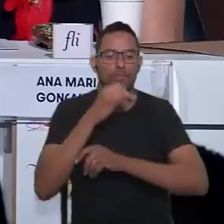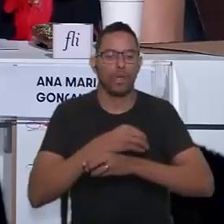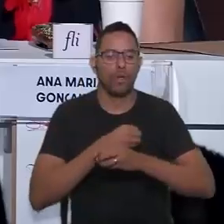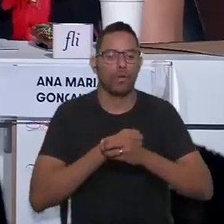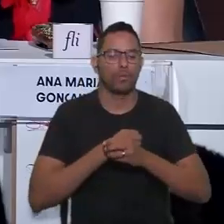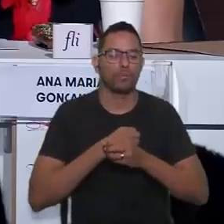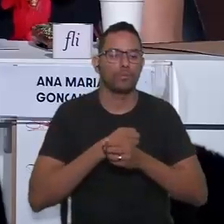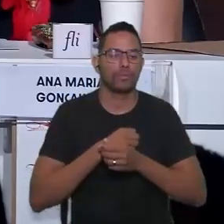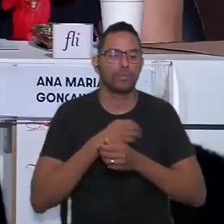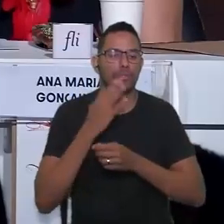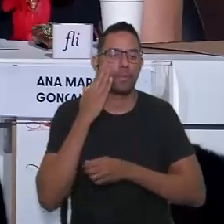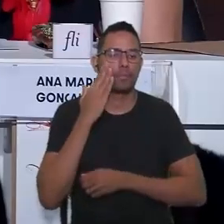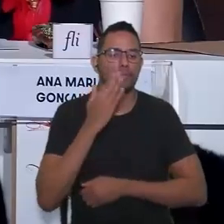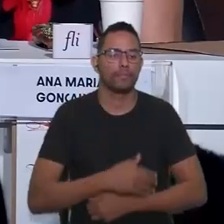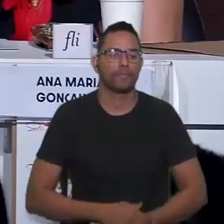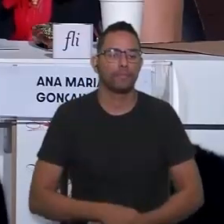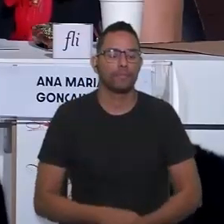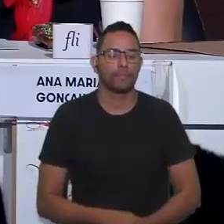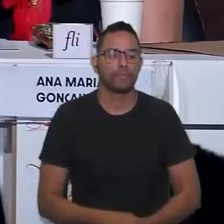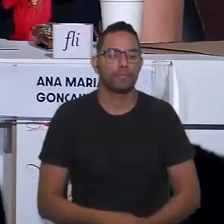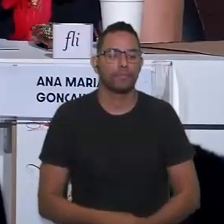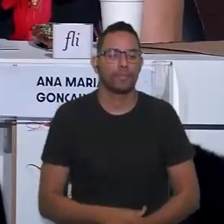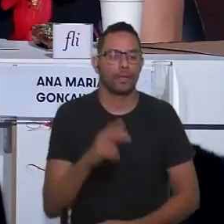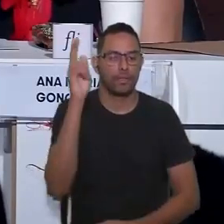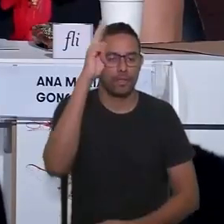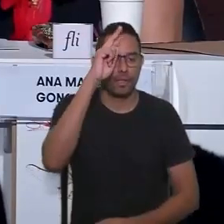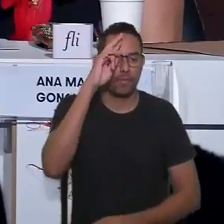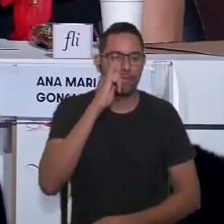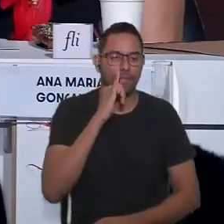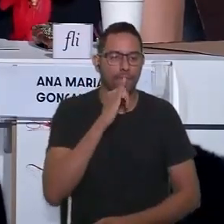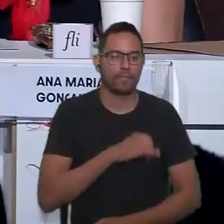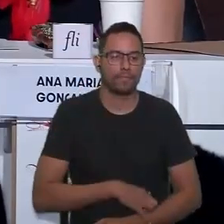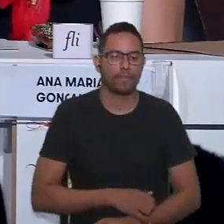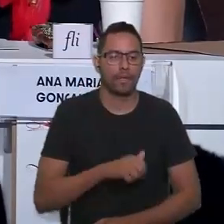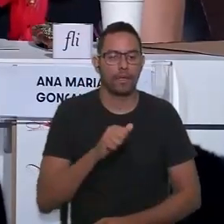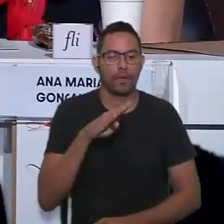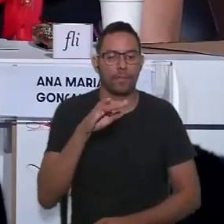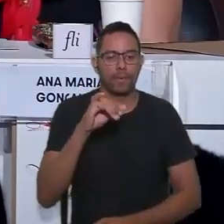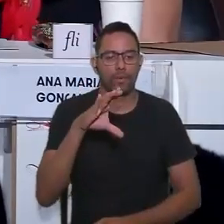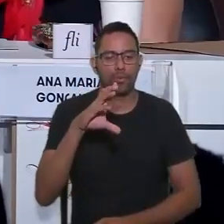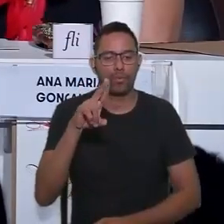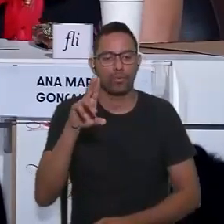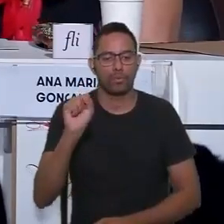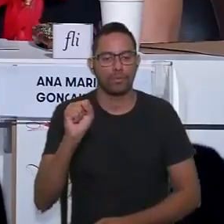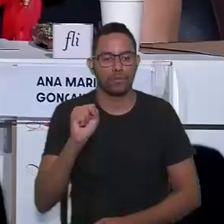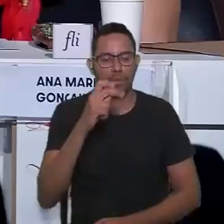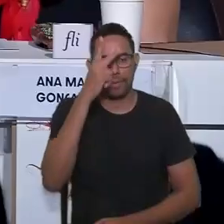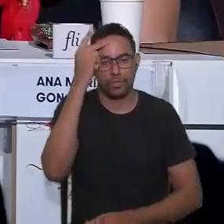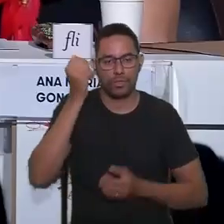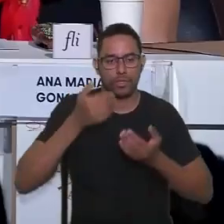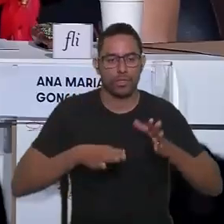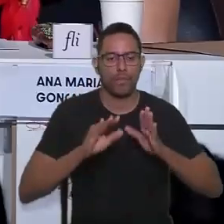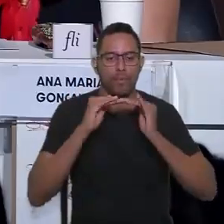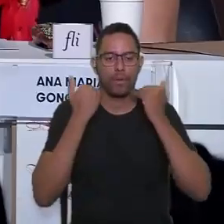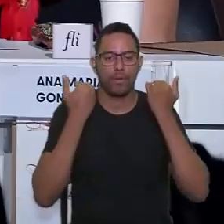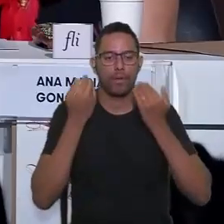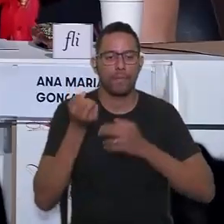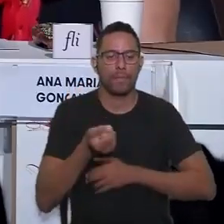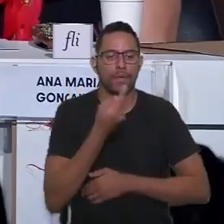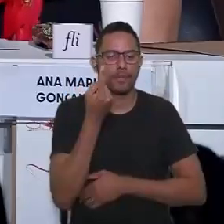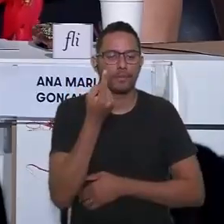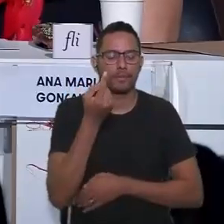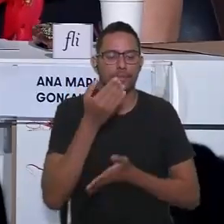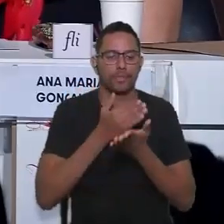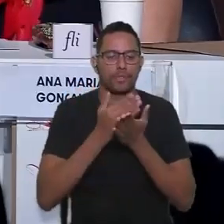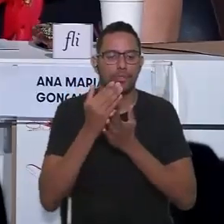munidos com as antenas da sabedoria. Lembra, por exemplo, dos abicus, as crianças nascidas para morrer, que aparecem logo